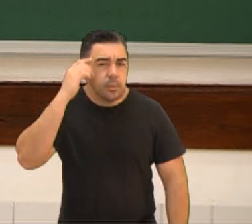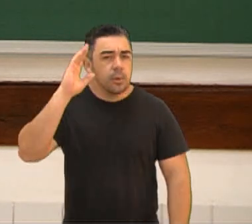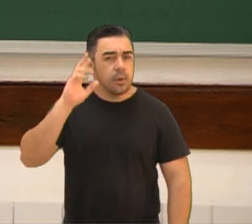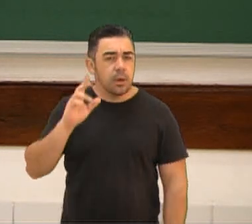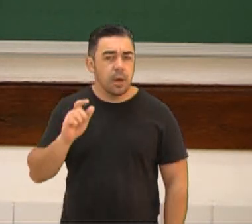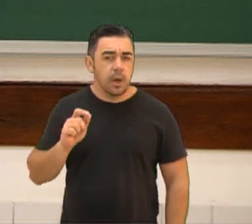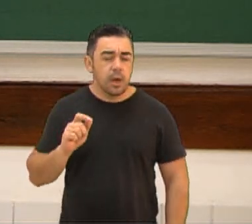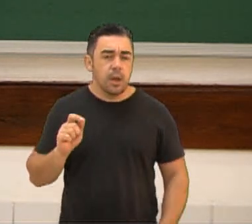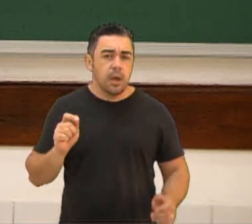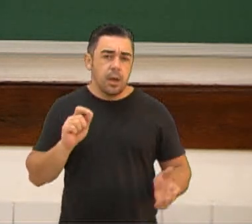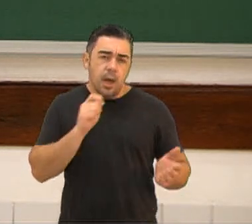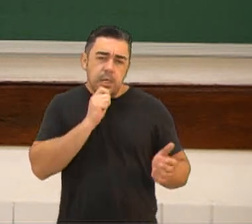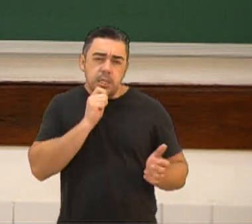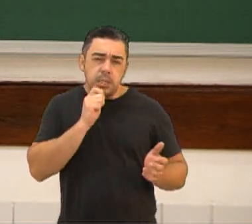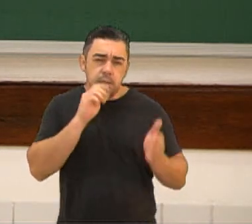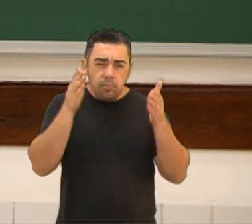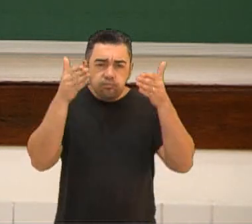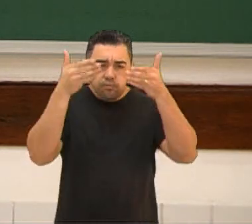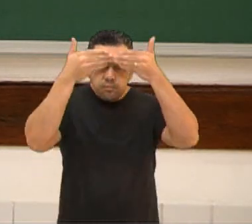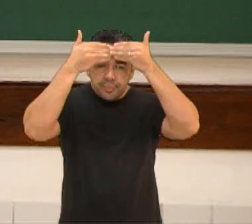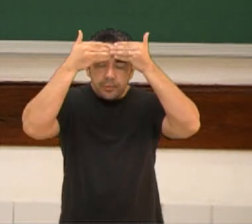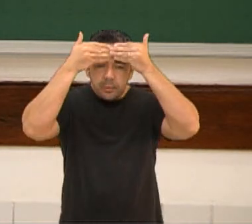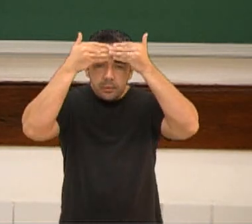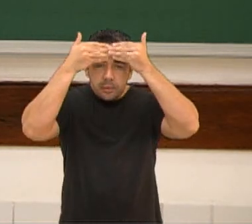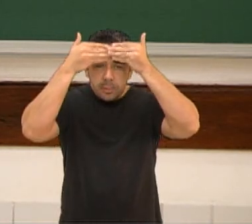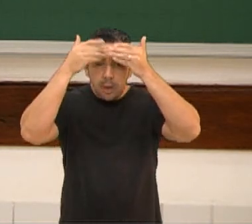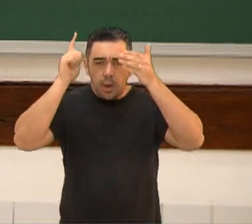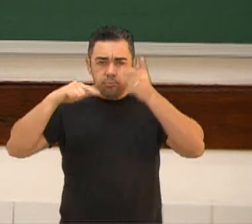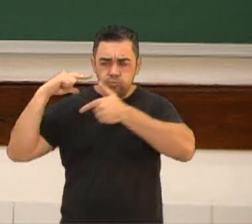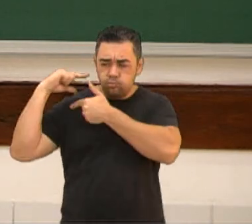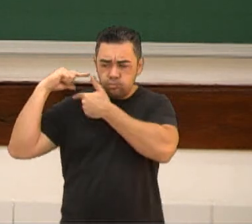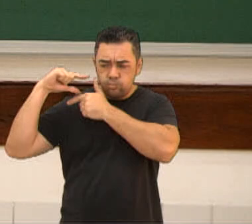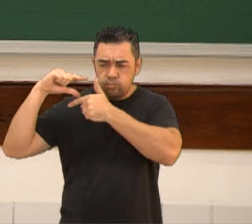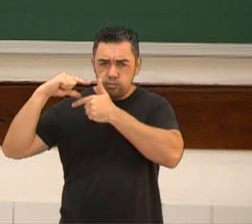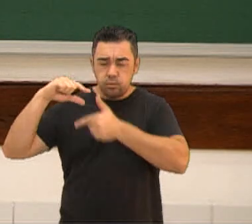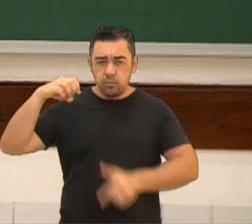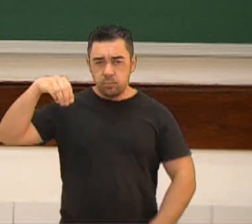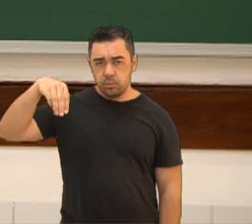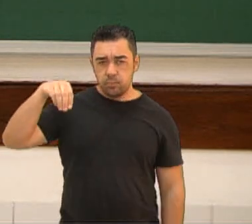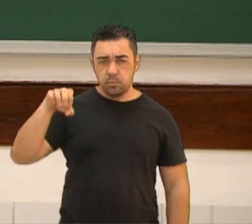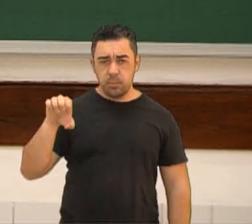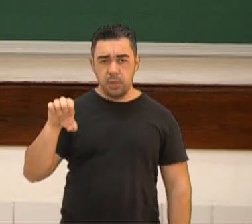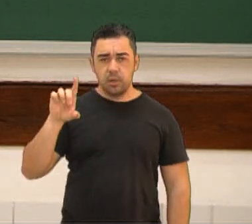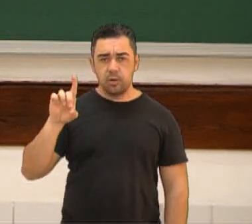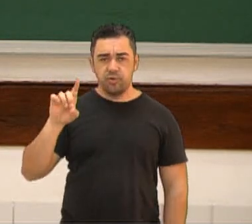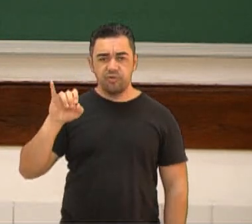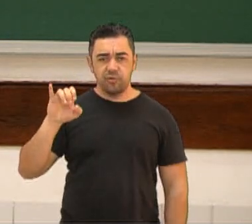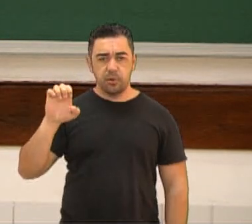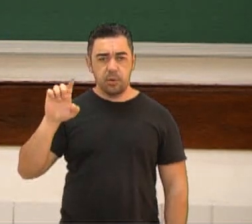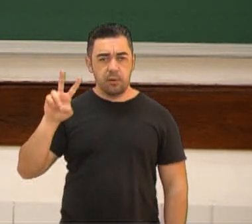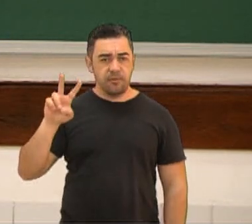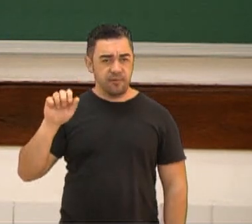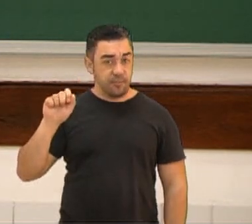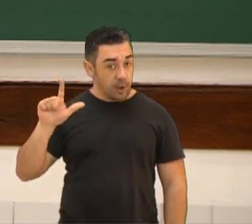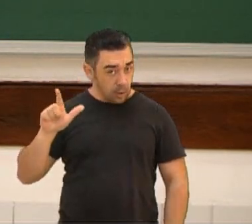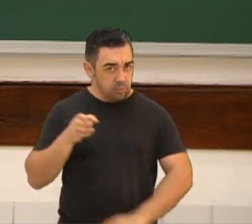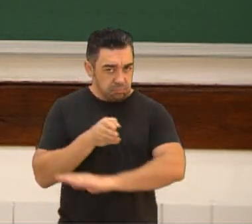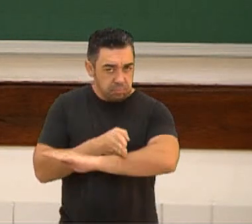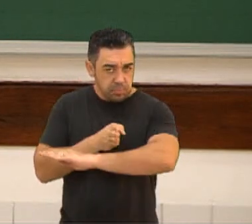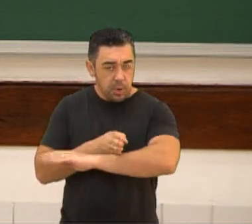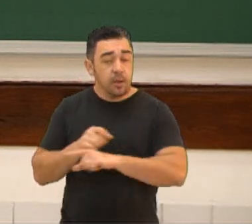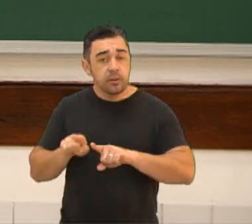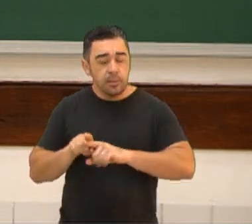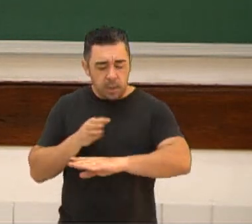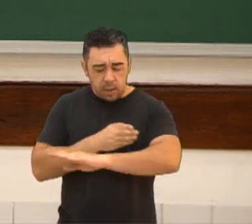super fechada, mais conservadora, presa em várias ideias, e, ao mesmo tempo, a gente vai ter as ideias da